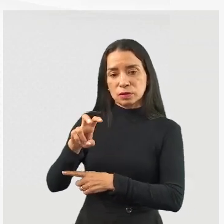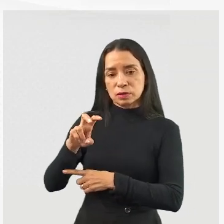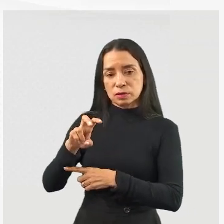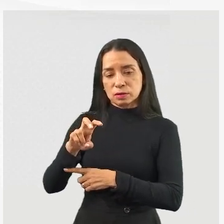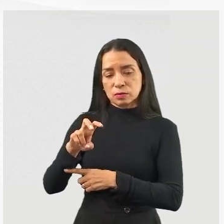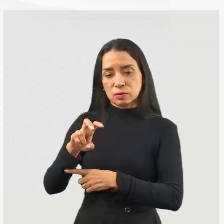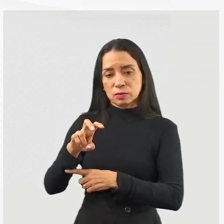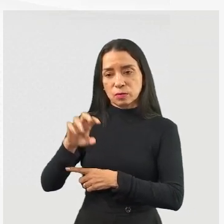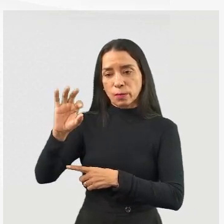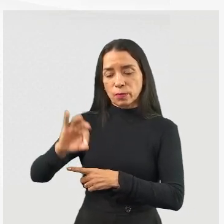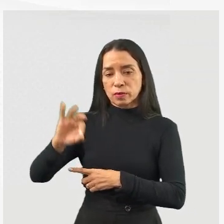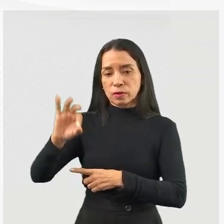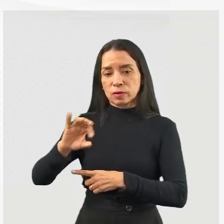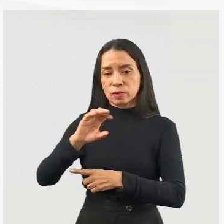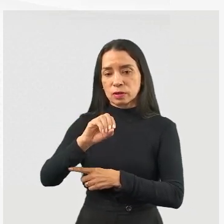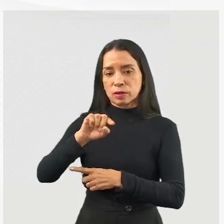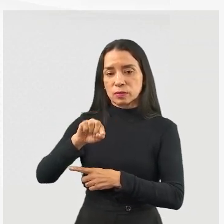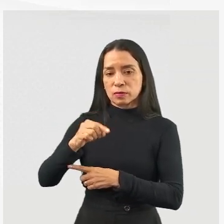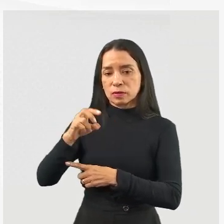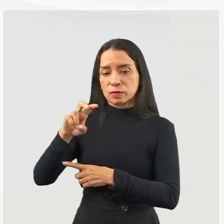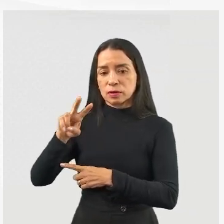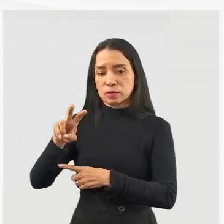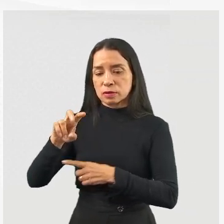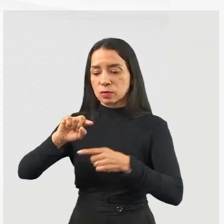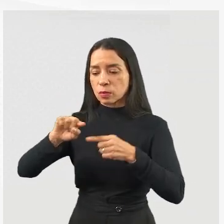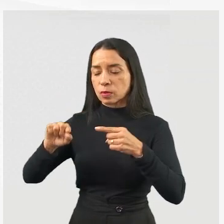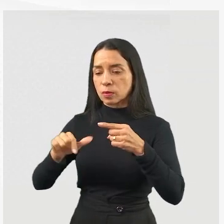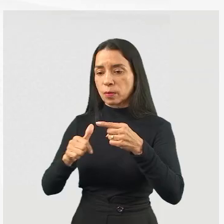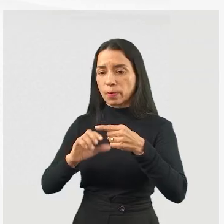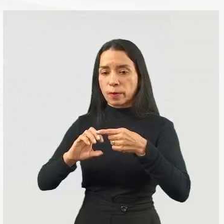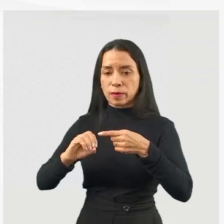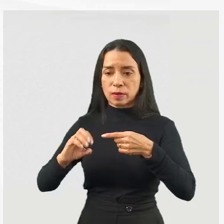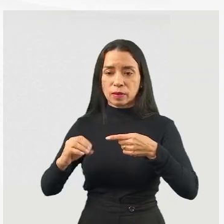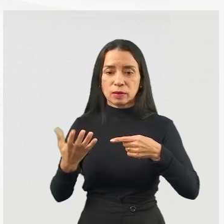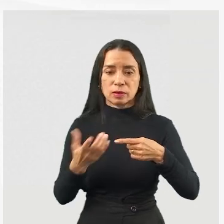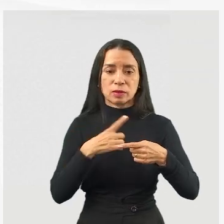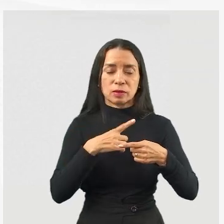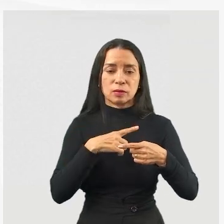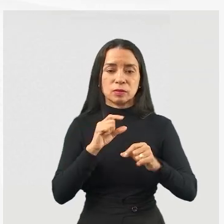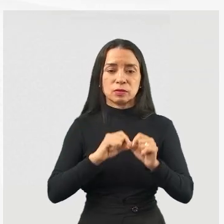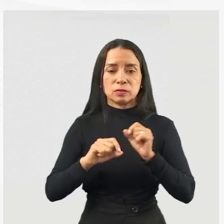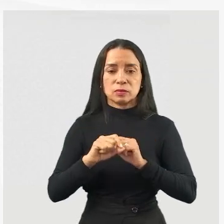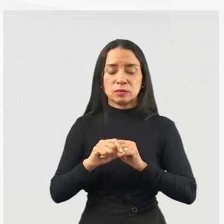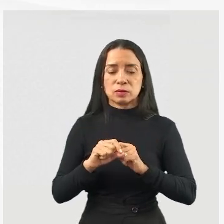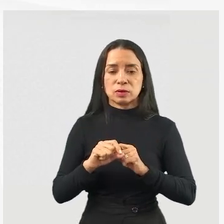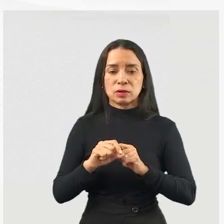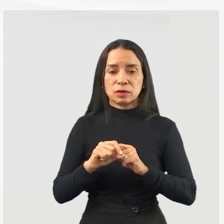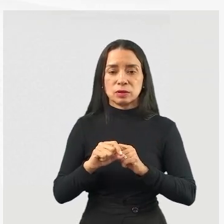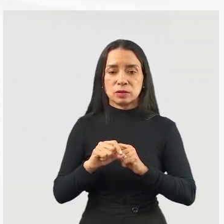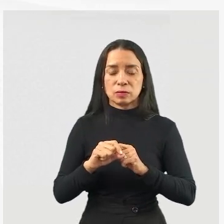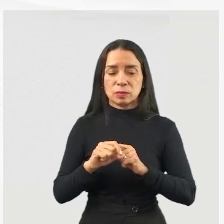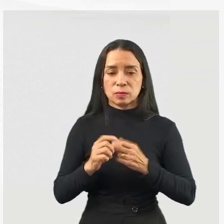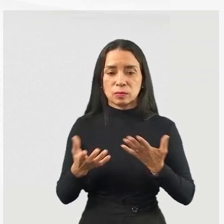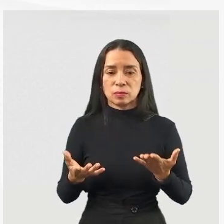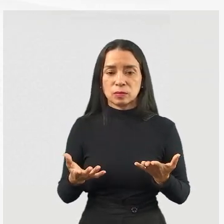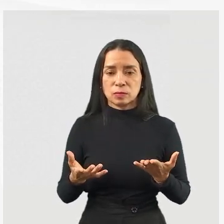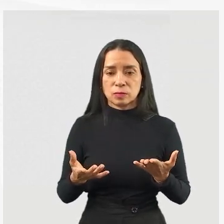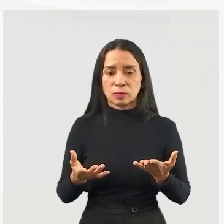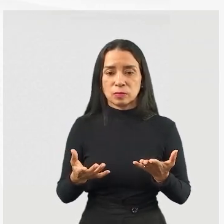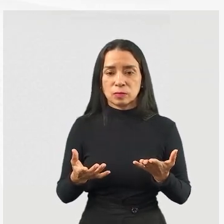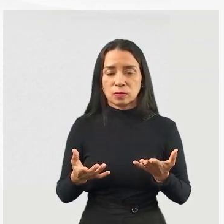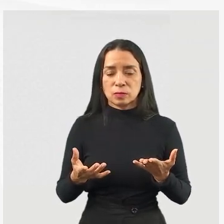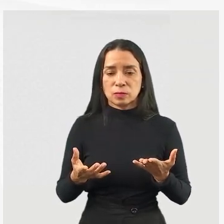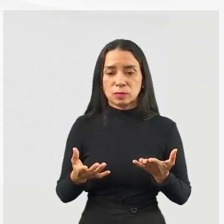sobre 100. Então, nesse caso, teremos que correr 2 casas para a esquerda, né? Você está aqui,